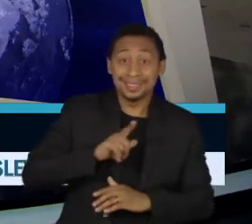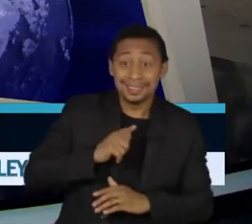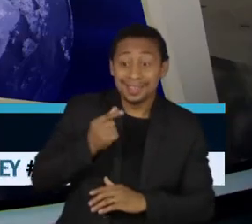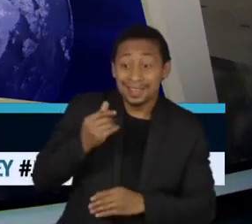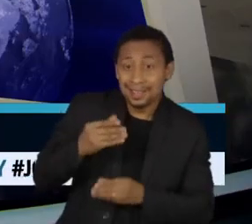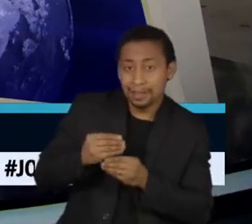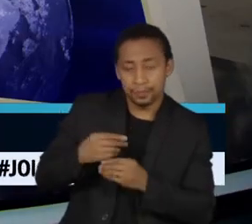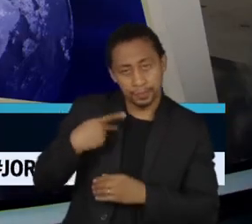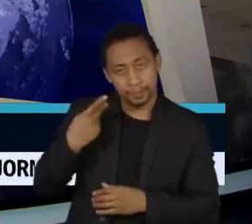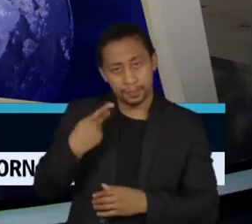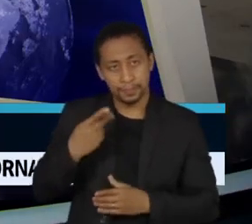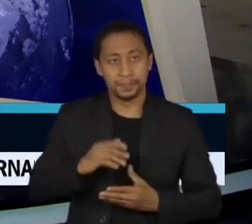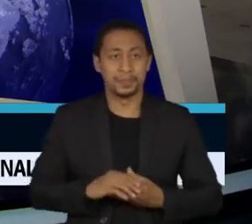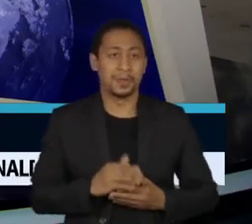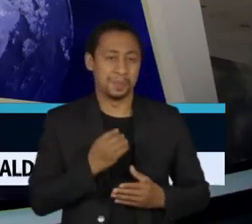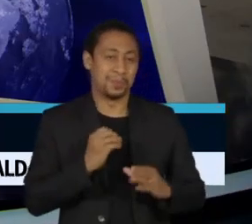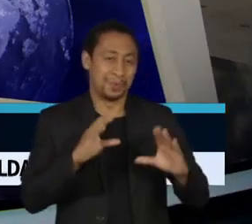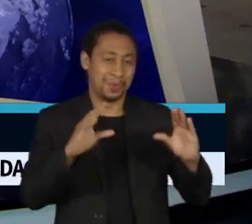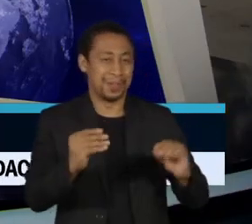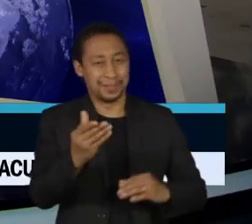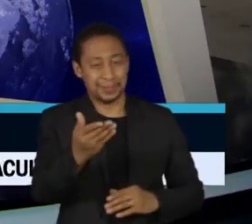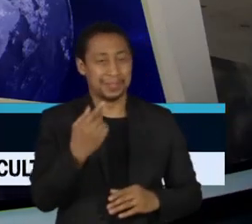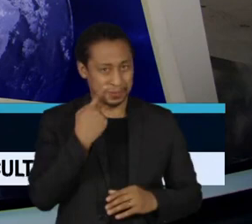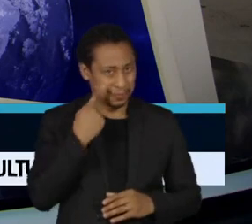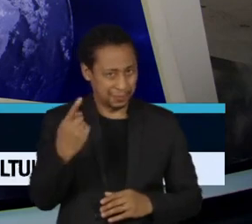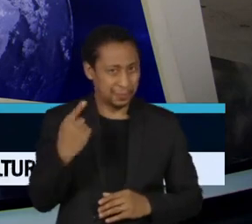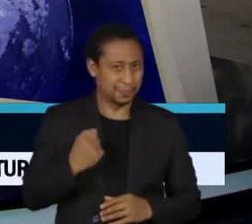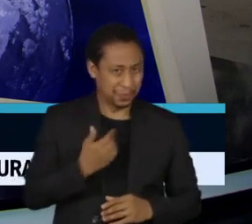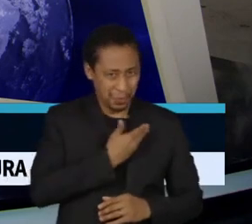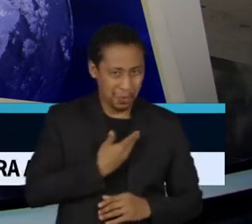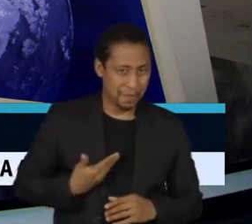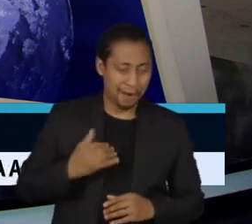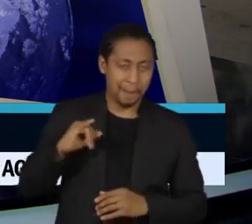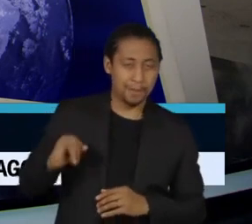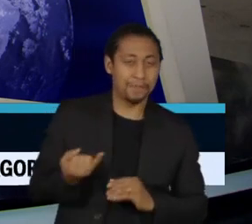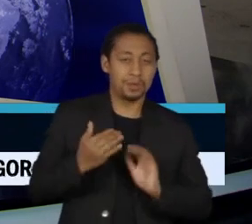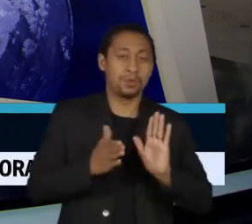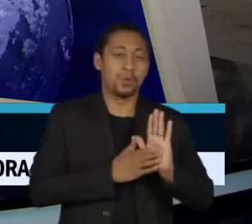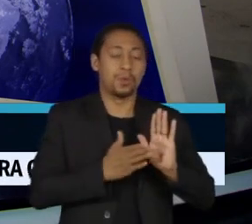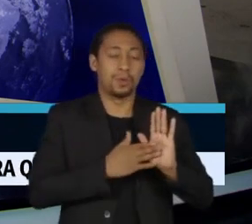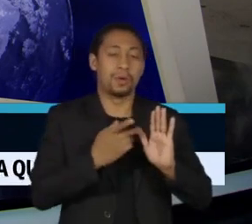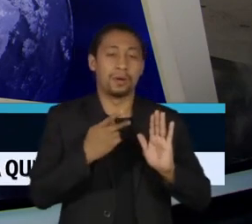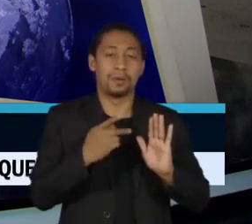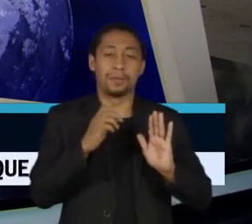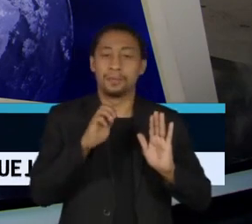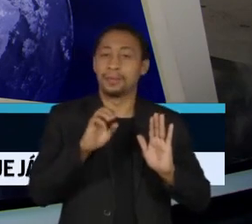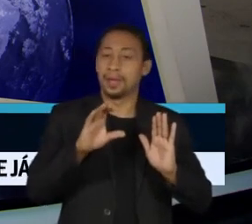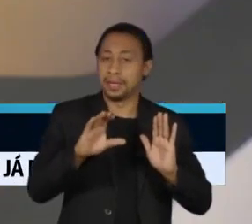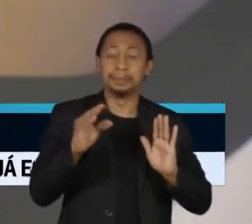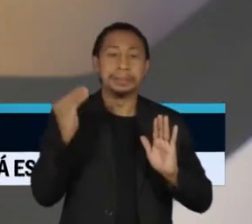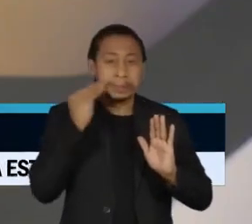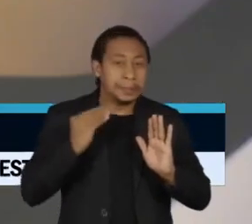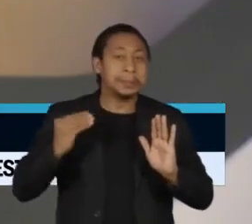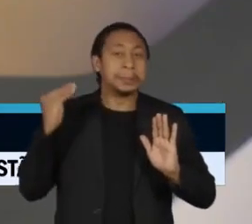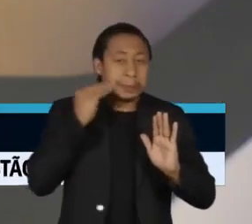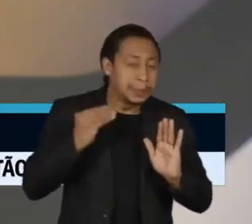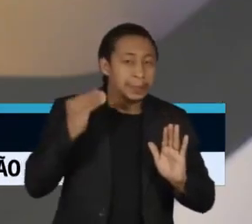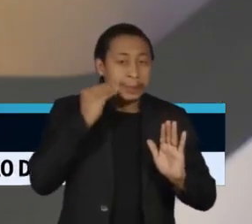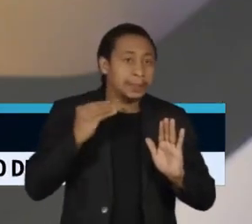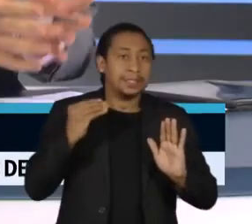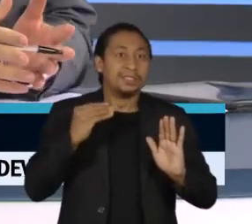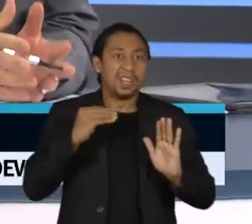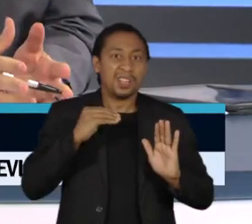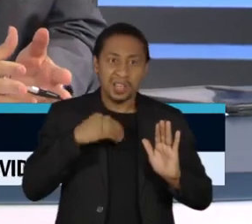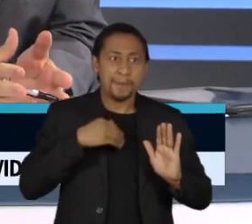Boa noite o governo usou nessa negociação da PEC é aquela famosa tática né de tentar muito para garantir um pouco